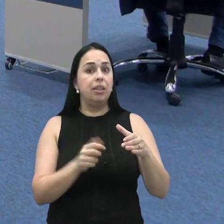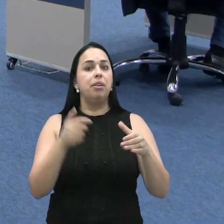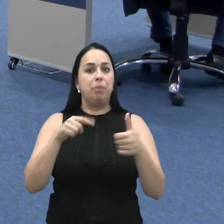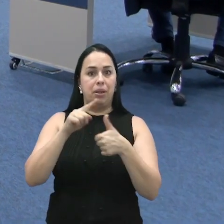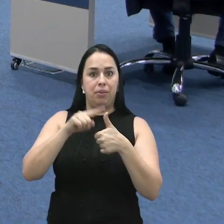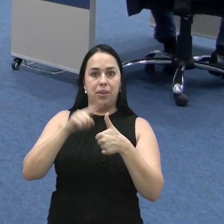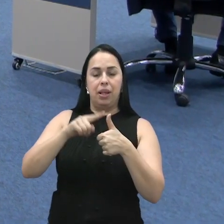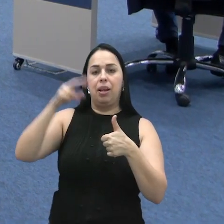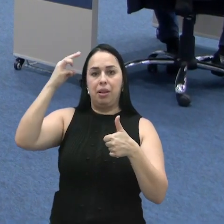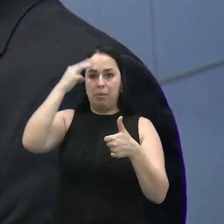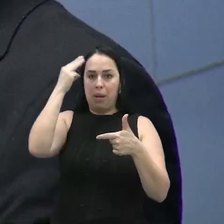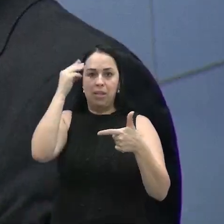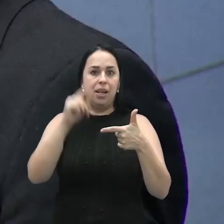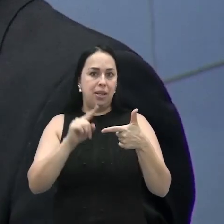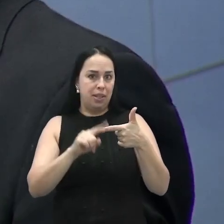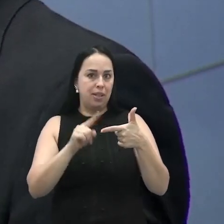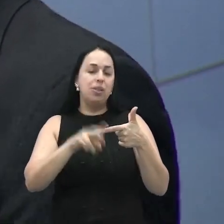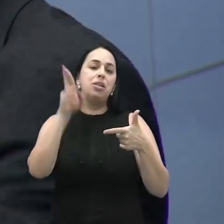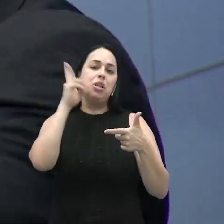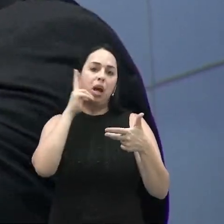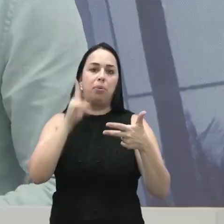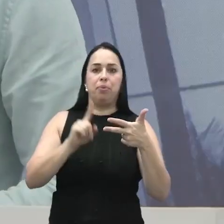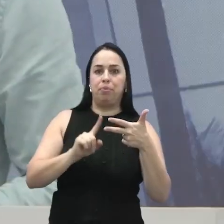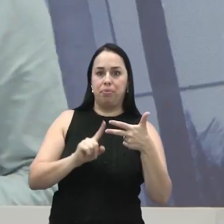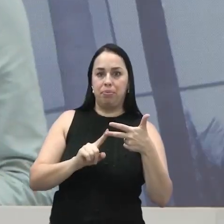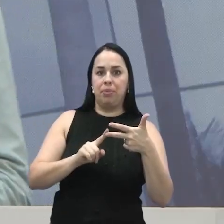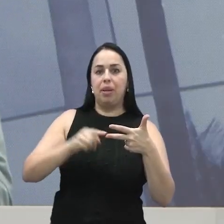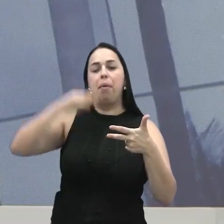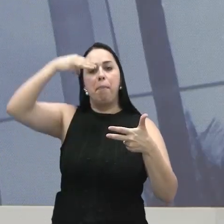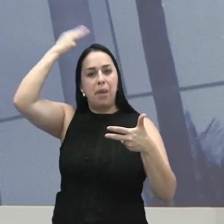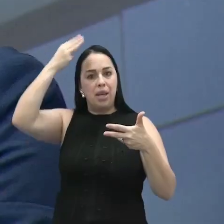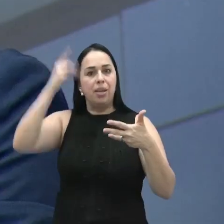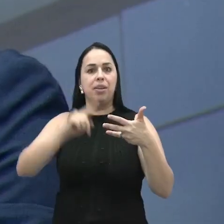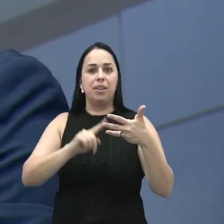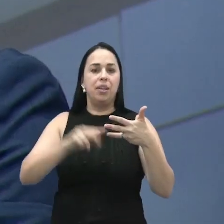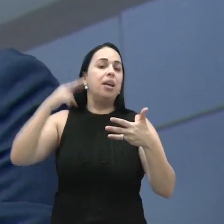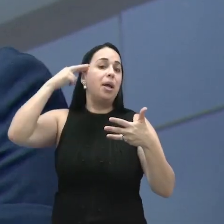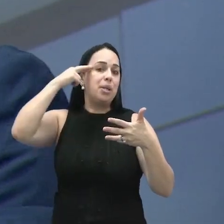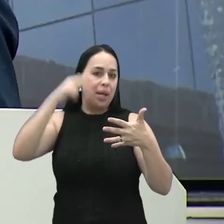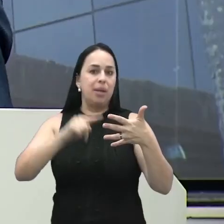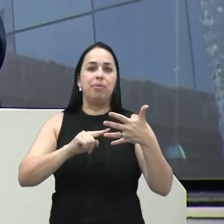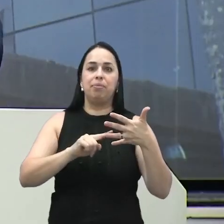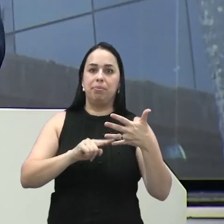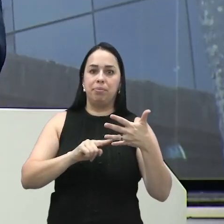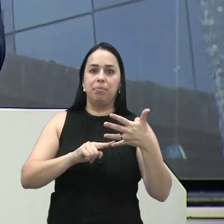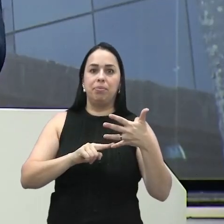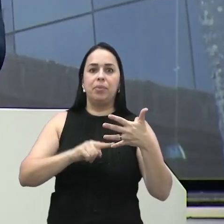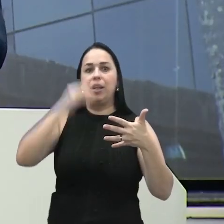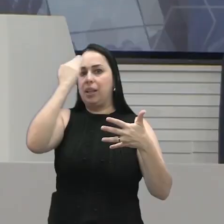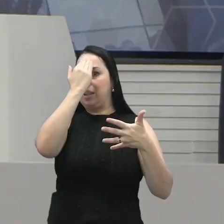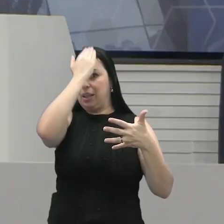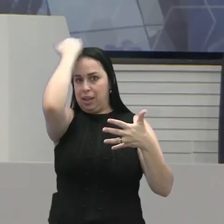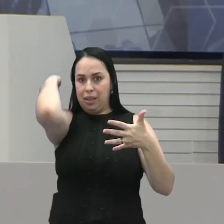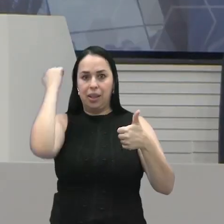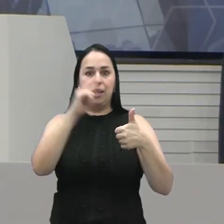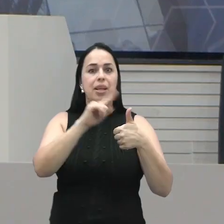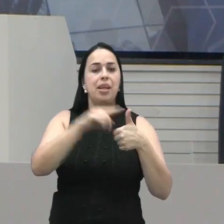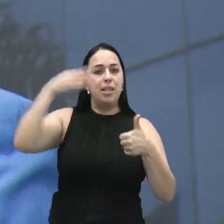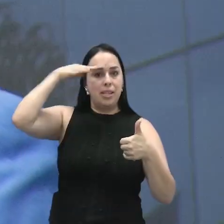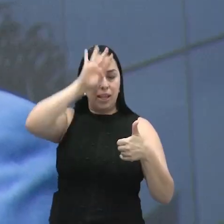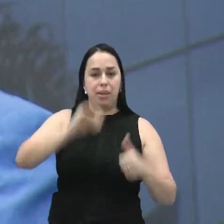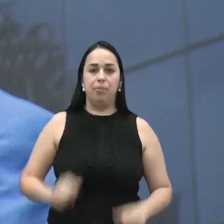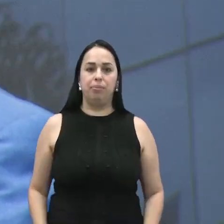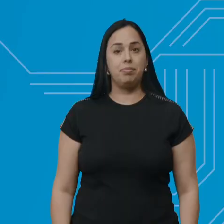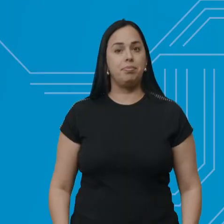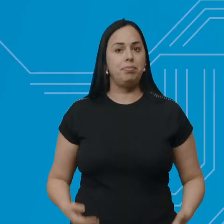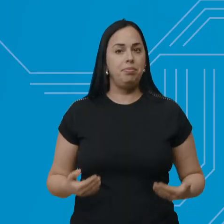será formado pelos vereadores Marcelo Garcia, Renato Santiago, Milton Vieira, Rogério da Acazem, Cláudio Apolinário